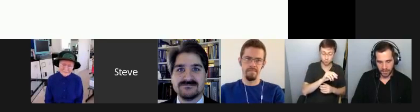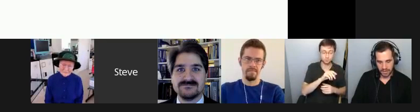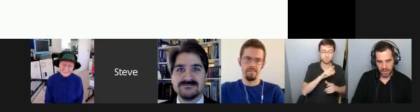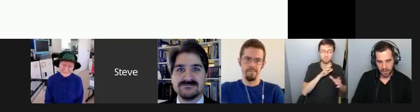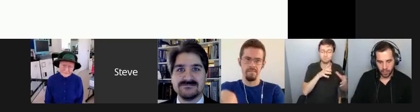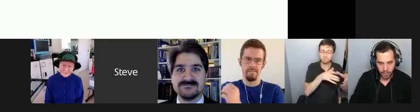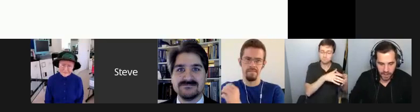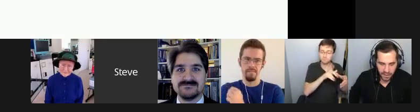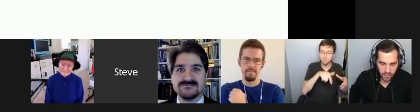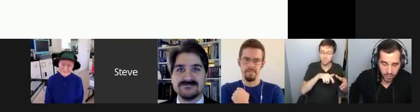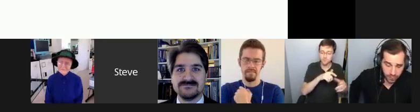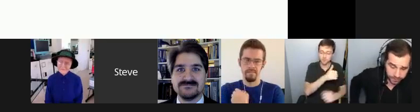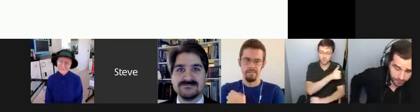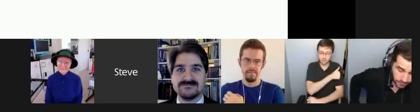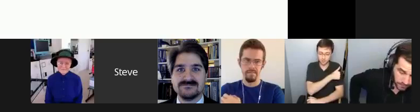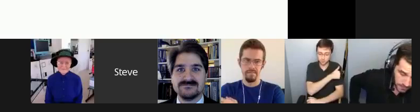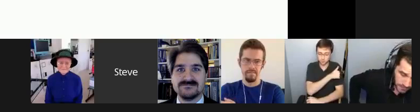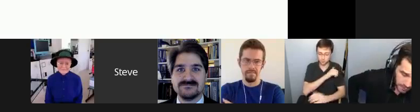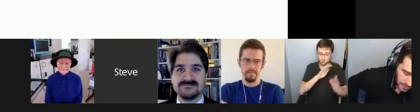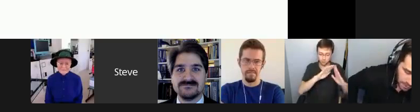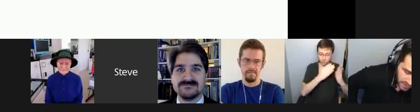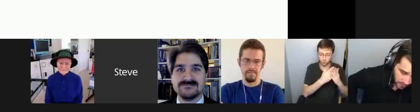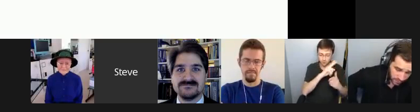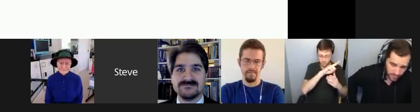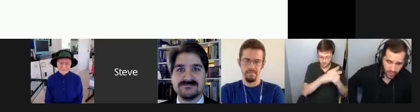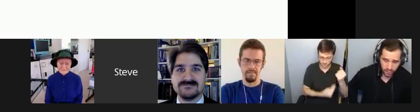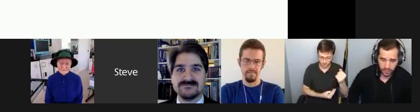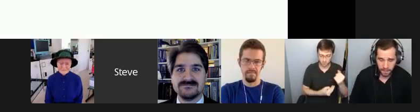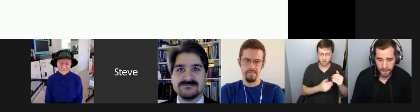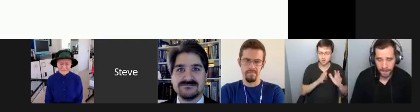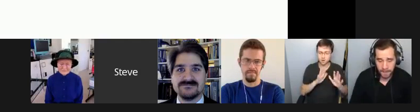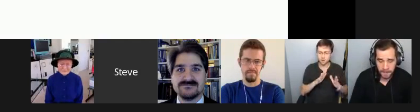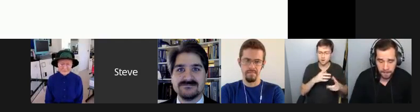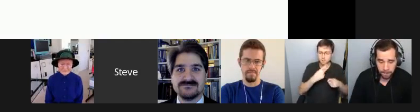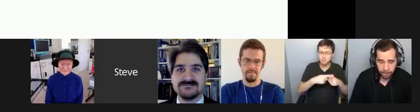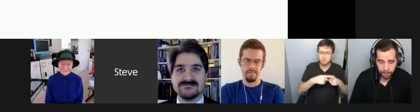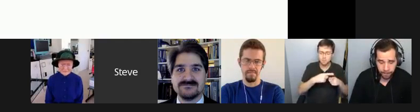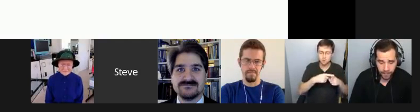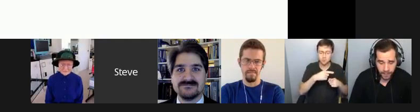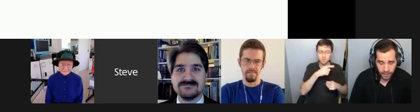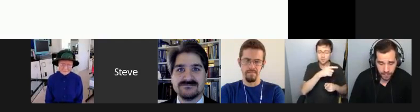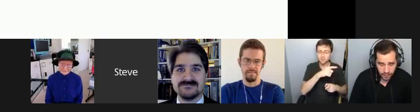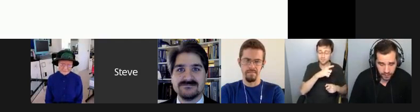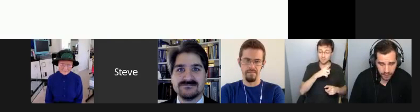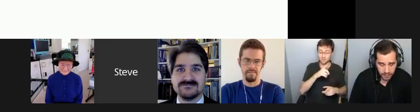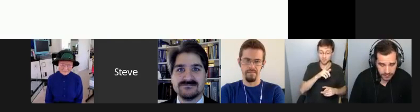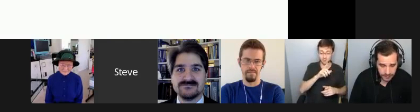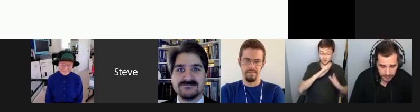Nós tivemos então o primeiro estudo e o segundo estudo.